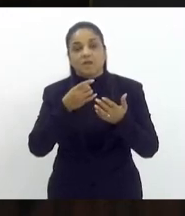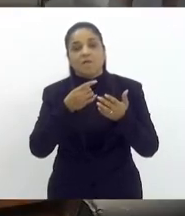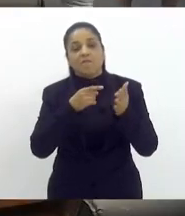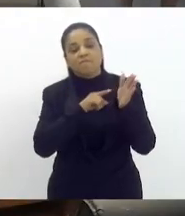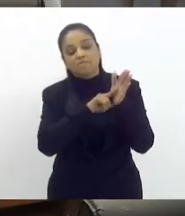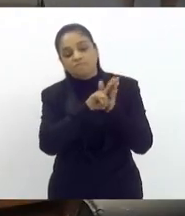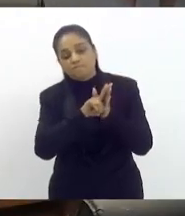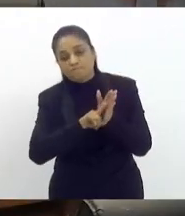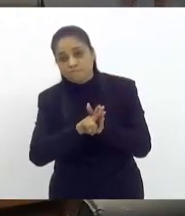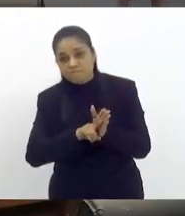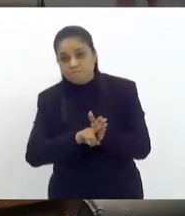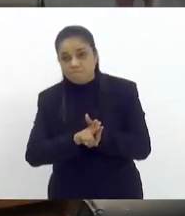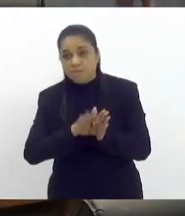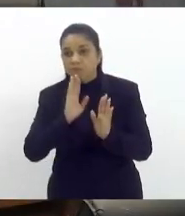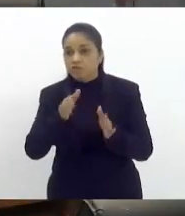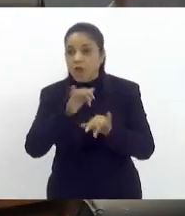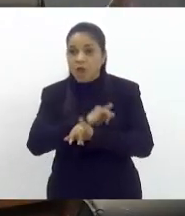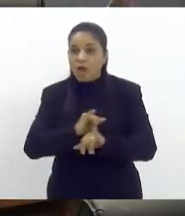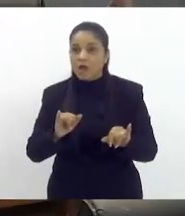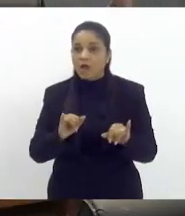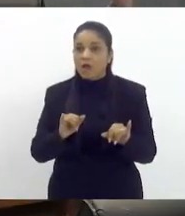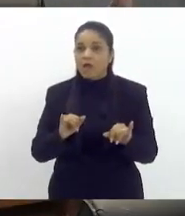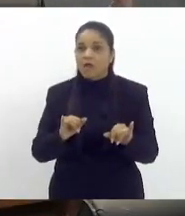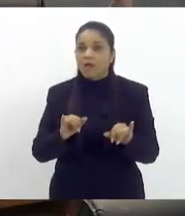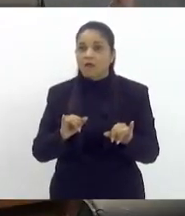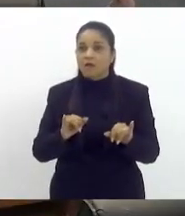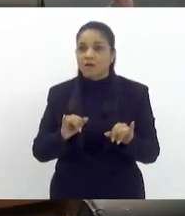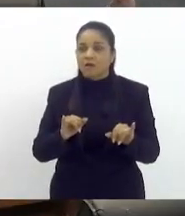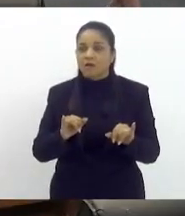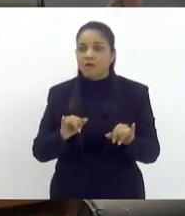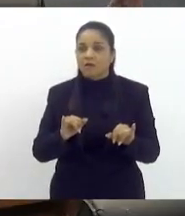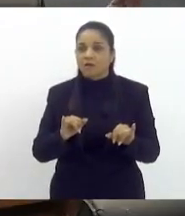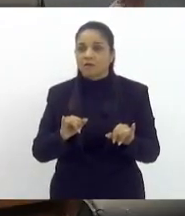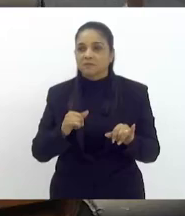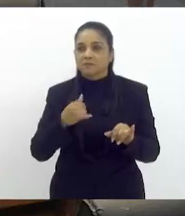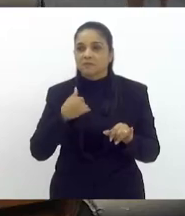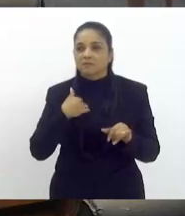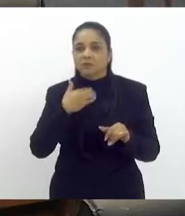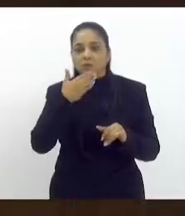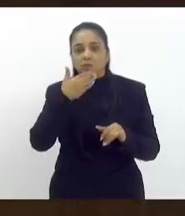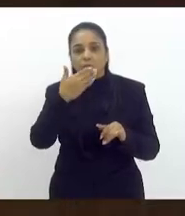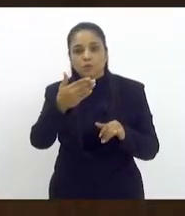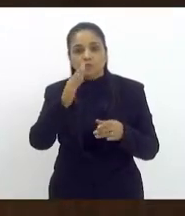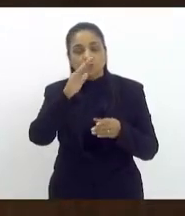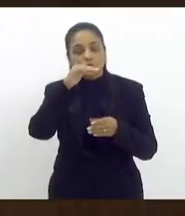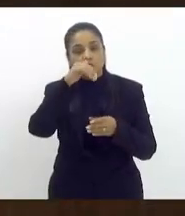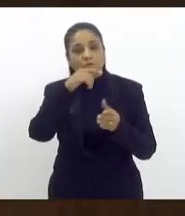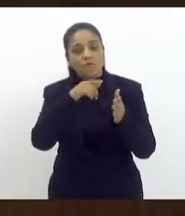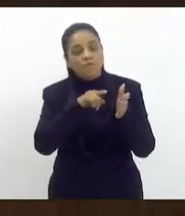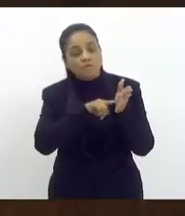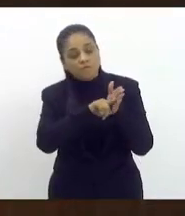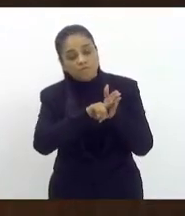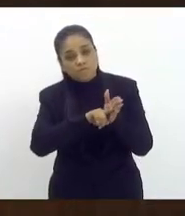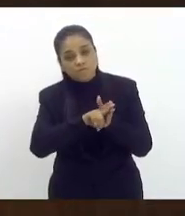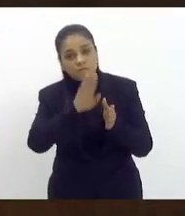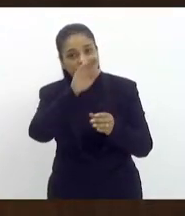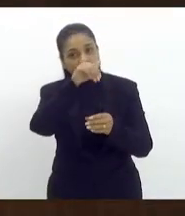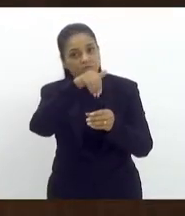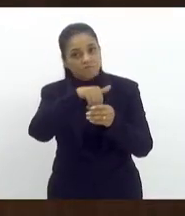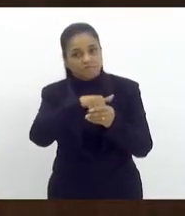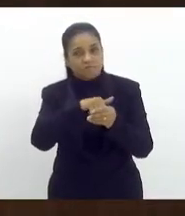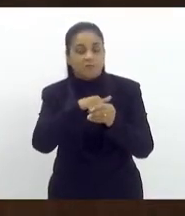Já passou já cantou já cantou verificação de votação isso é regimental